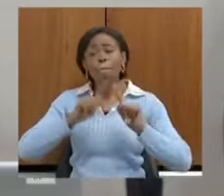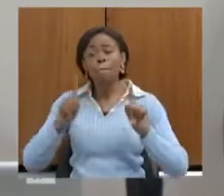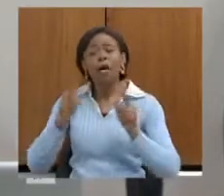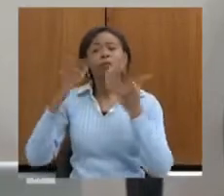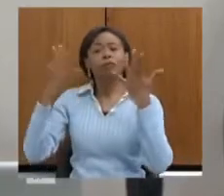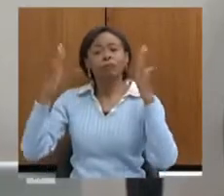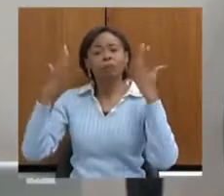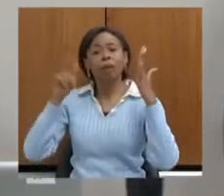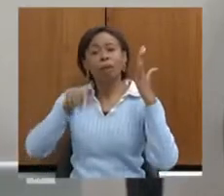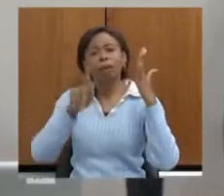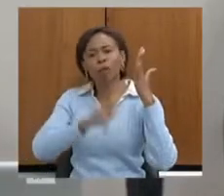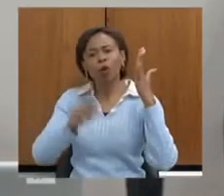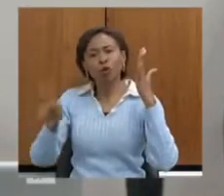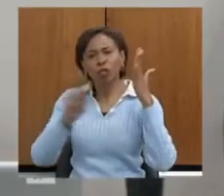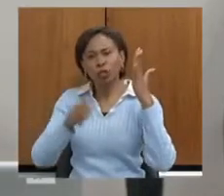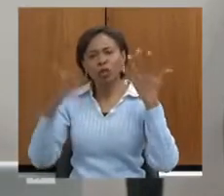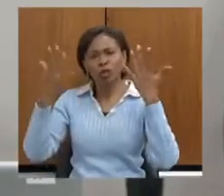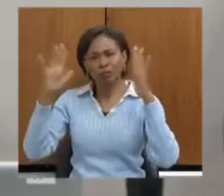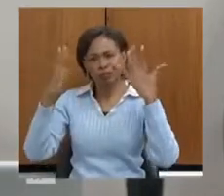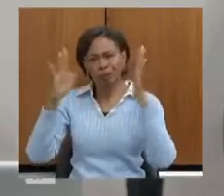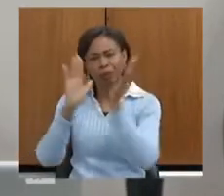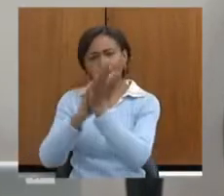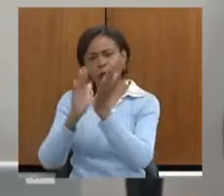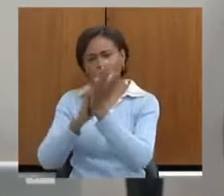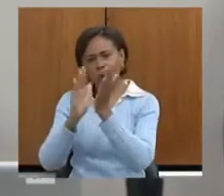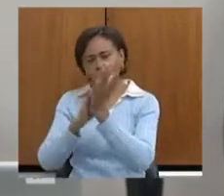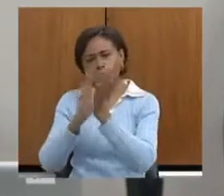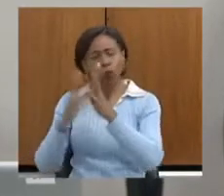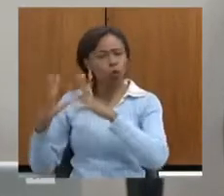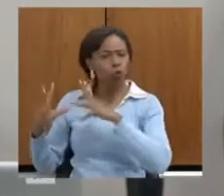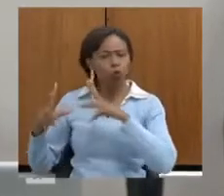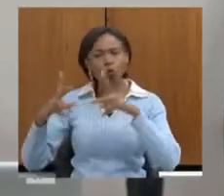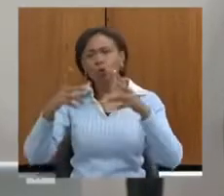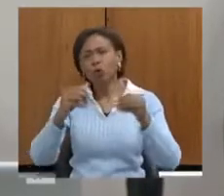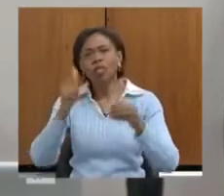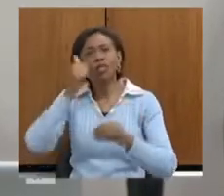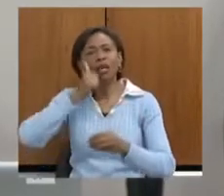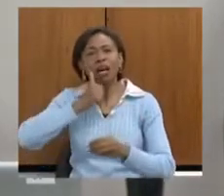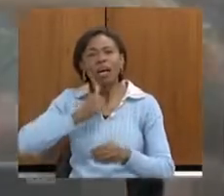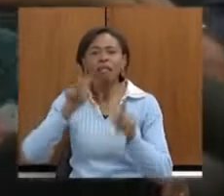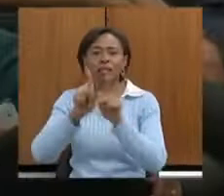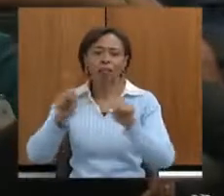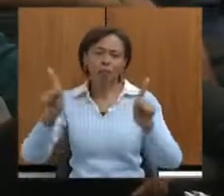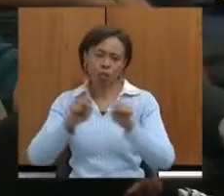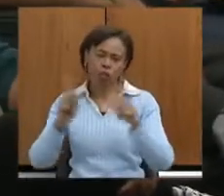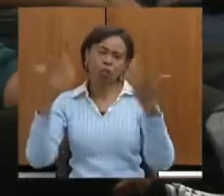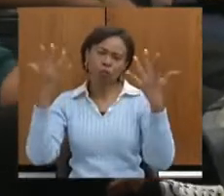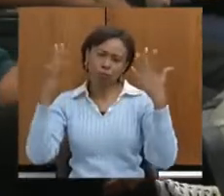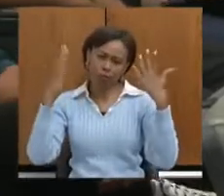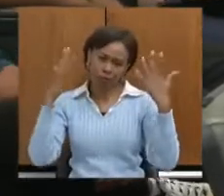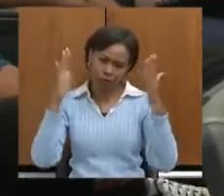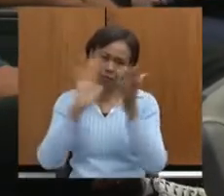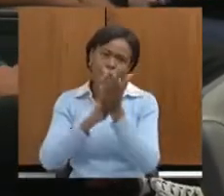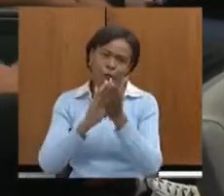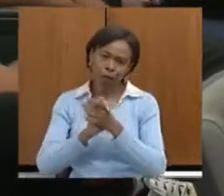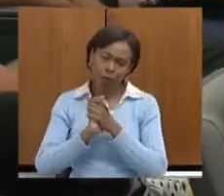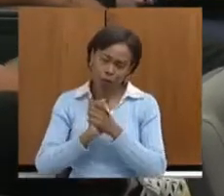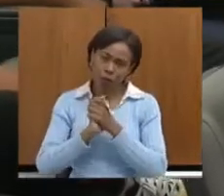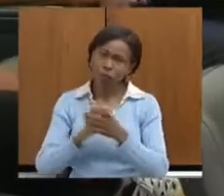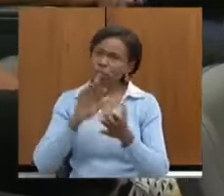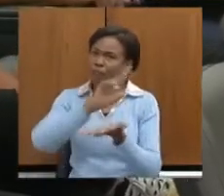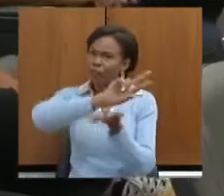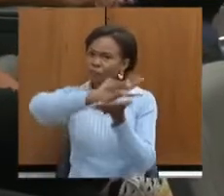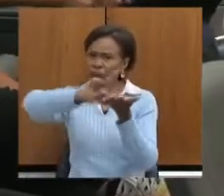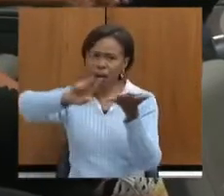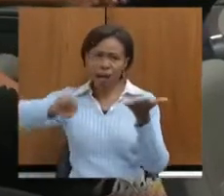também e o trabalho feito para as professoras das professoras uma compôs mesa conosco mas estão